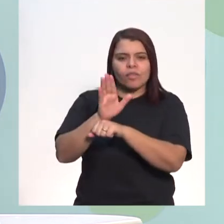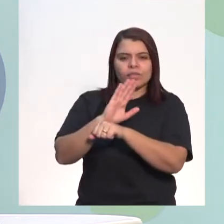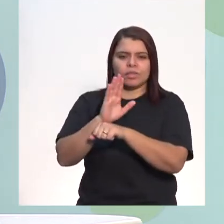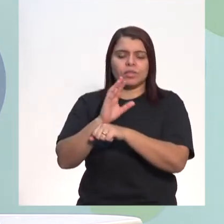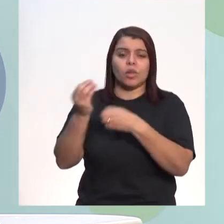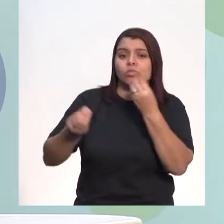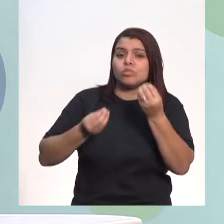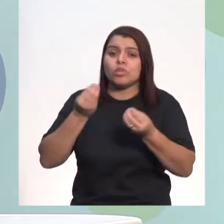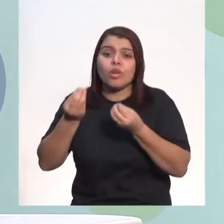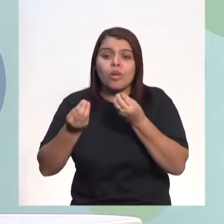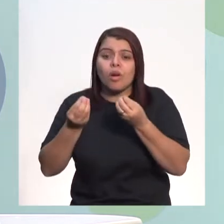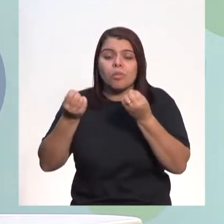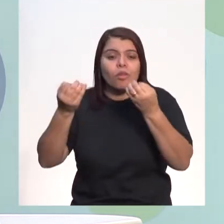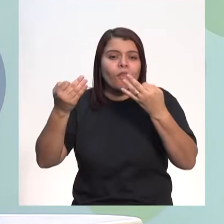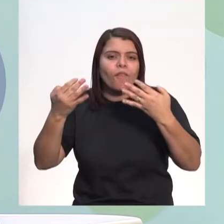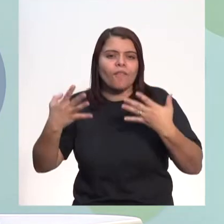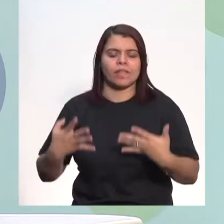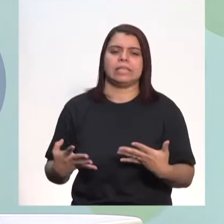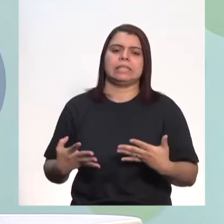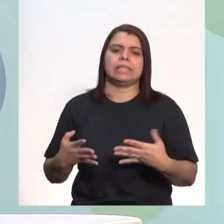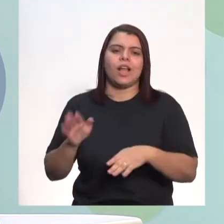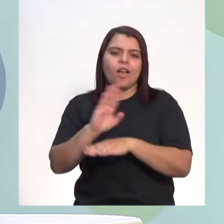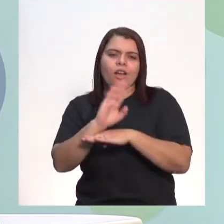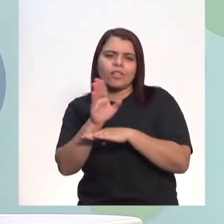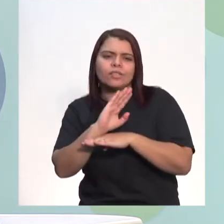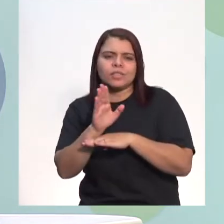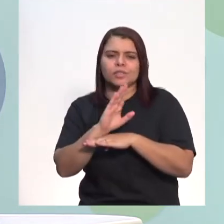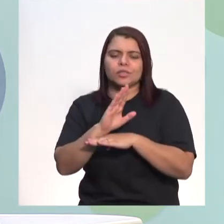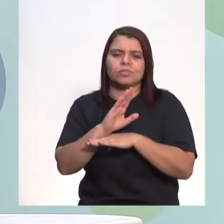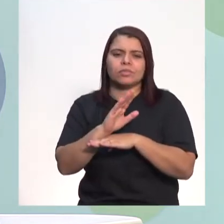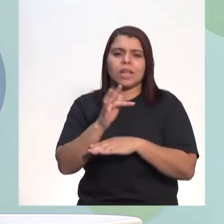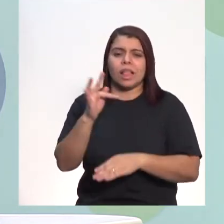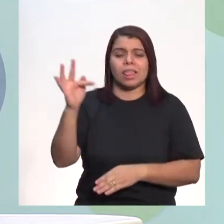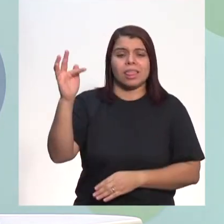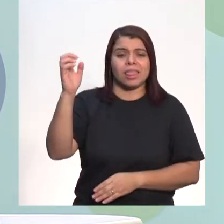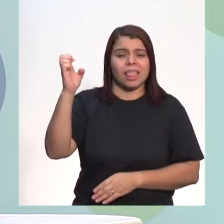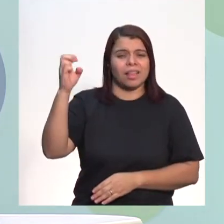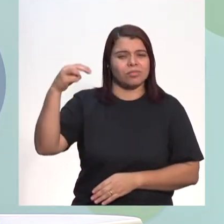pouquinho sobre como fazer uma videochamada pelo Teams.